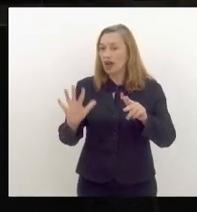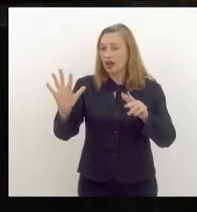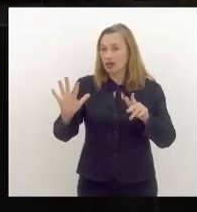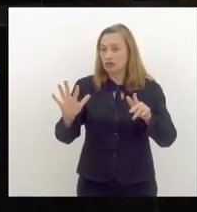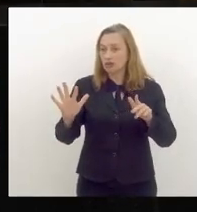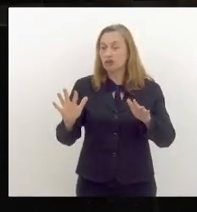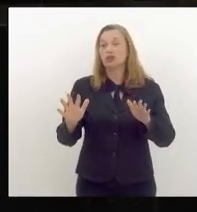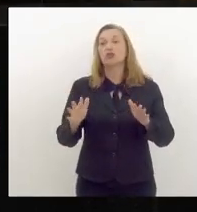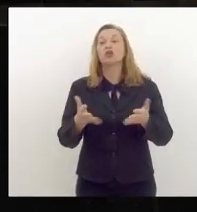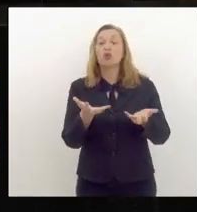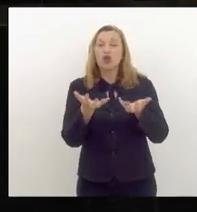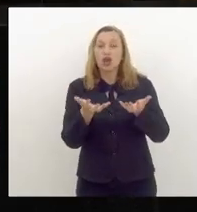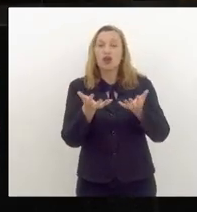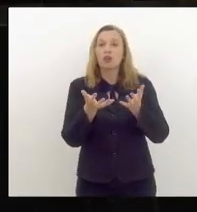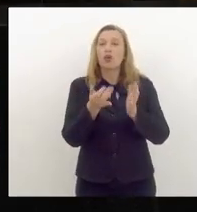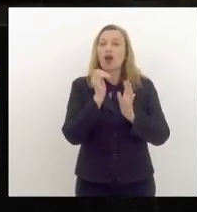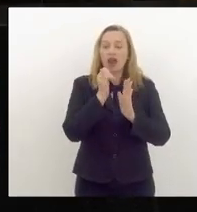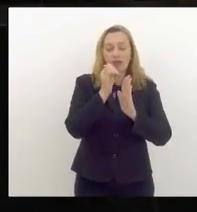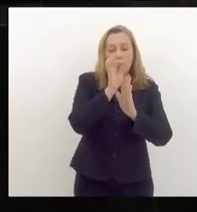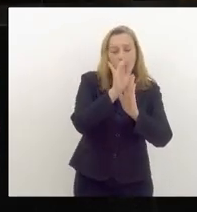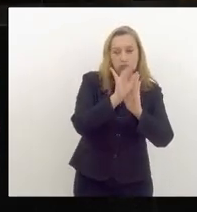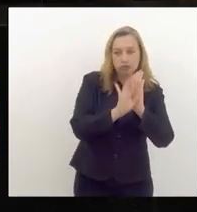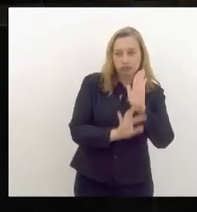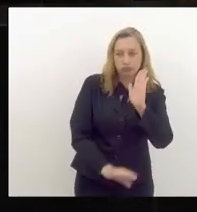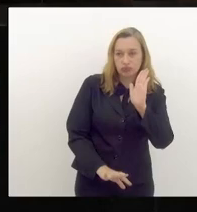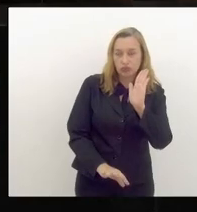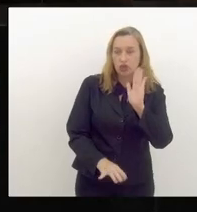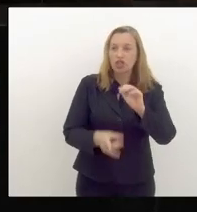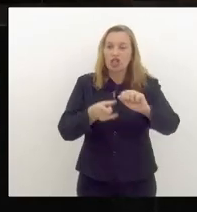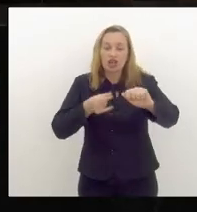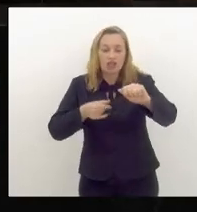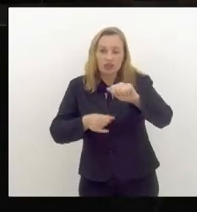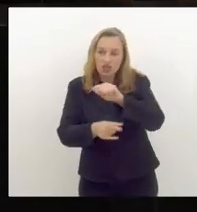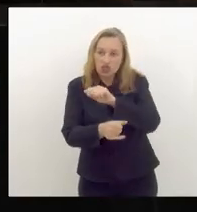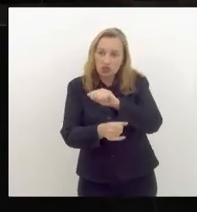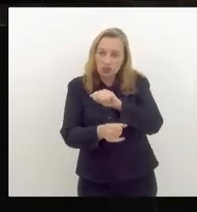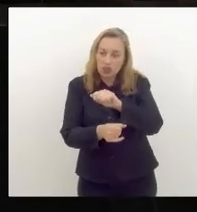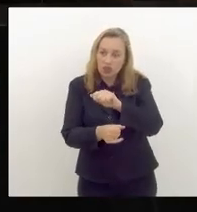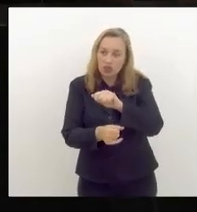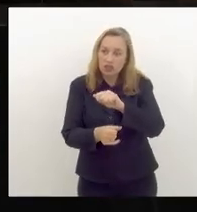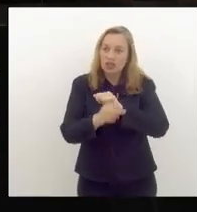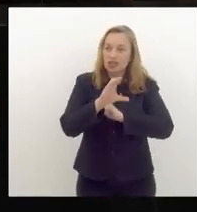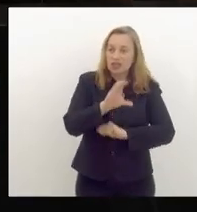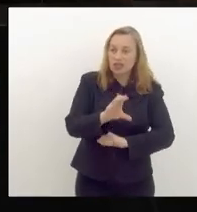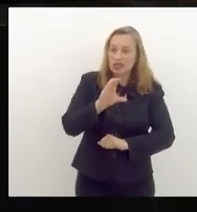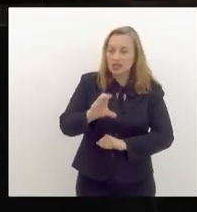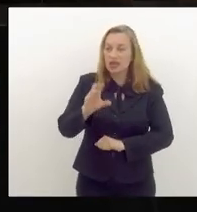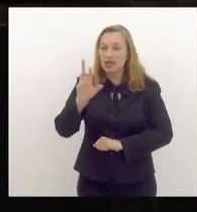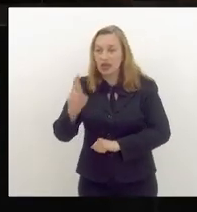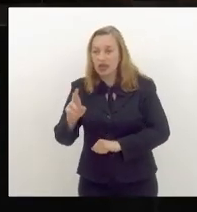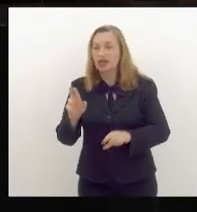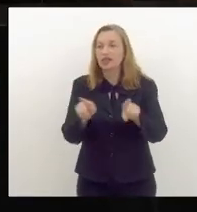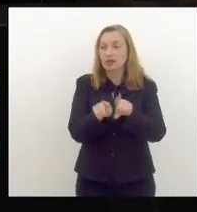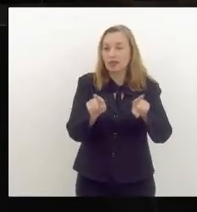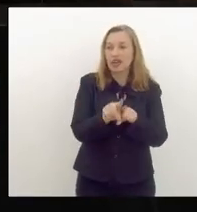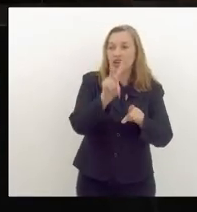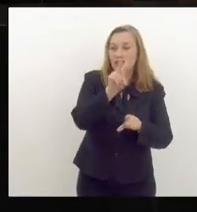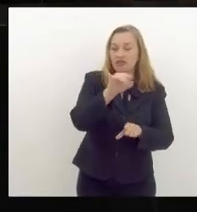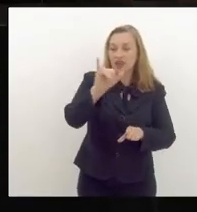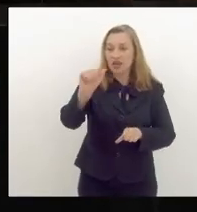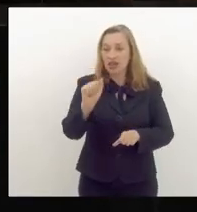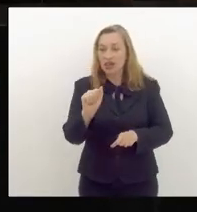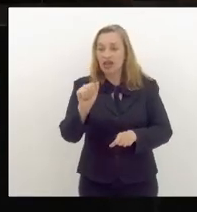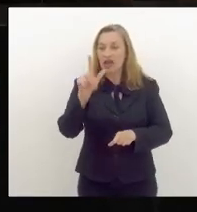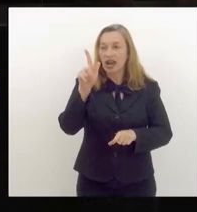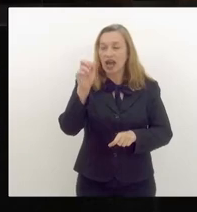eu quero o relatório dos investimentos feitos pela CCR pela Via Lagos